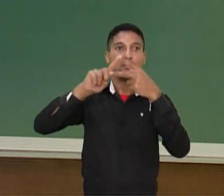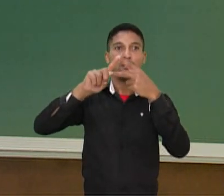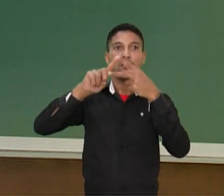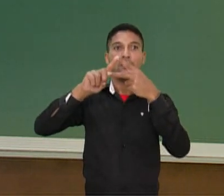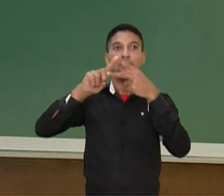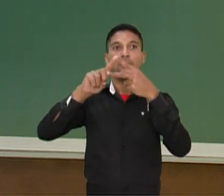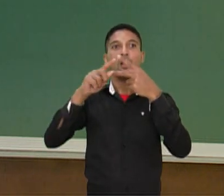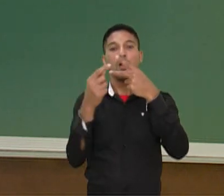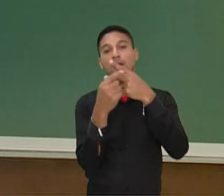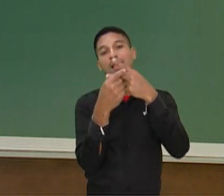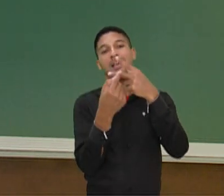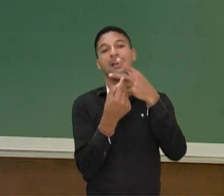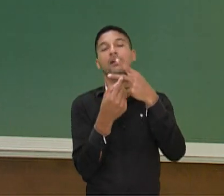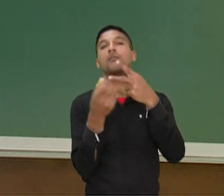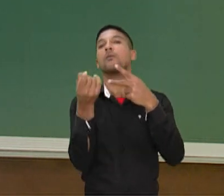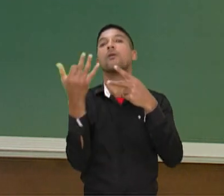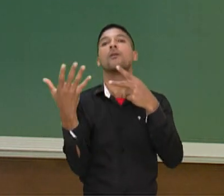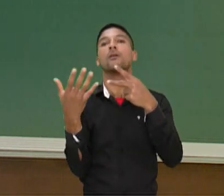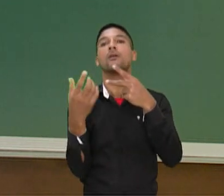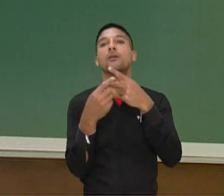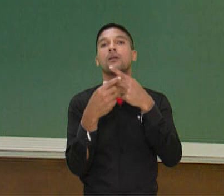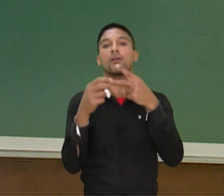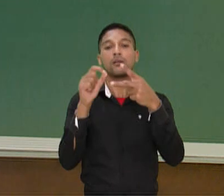aqui pequenininho, vai dar